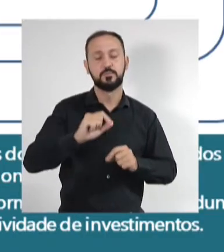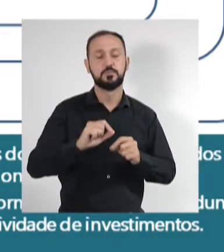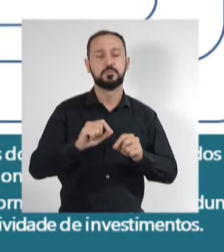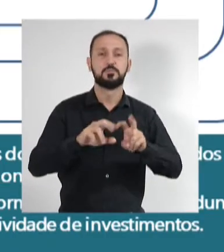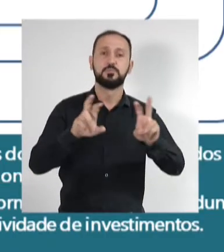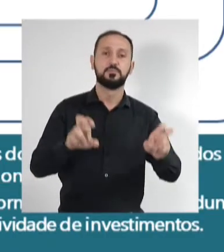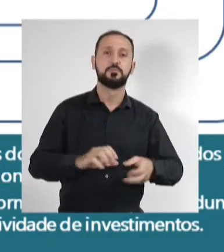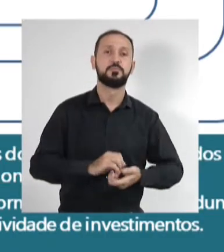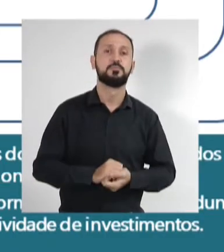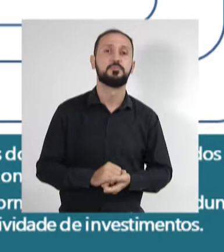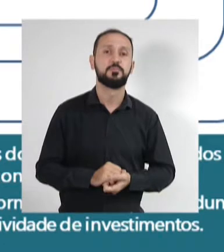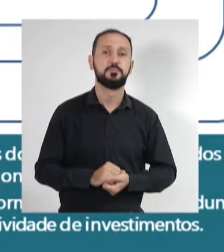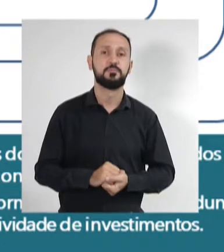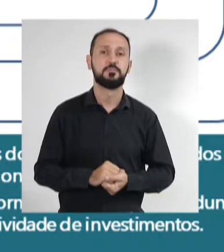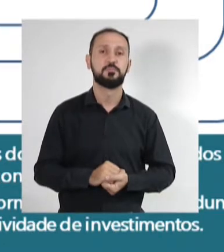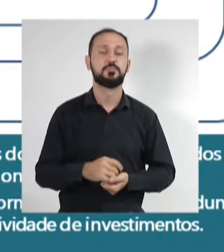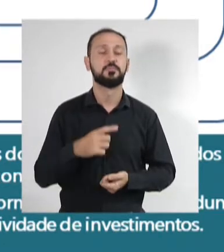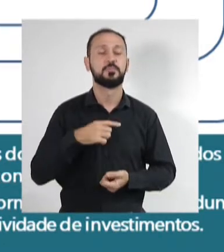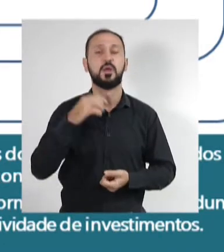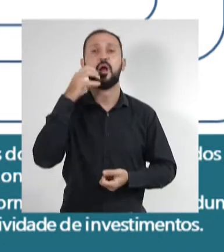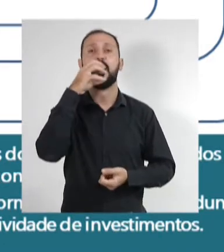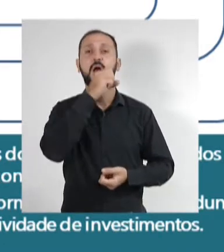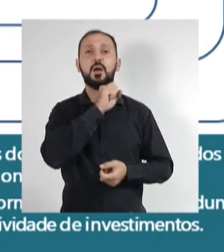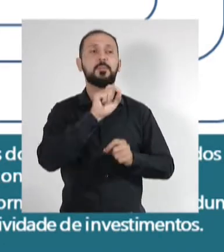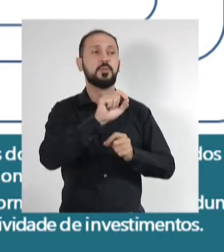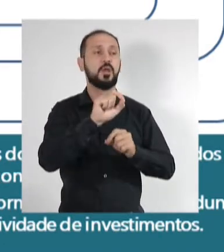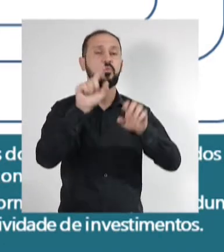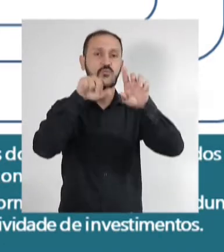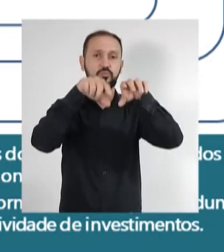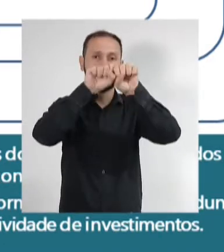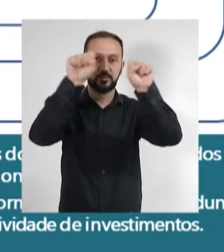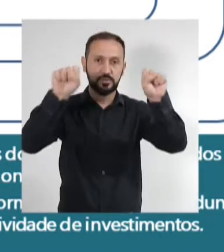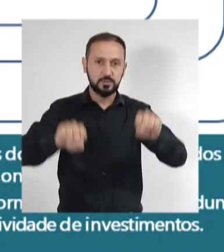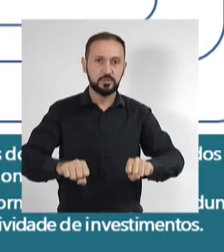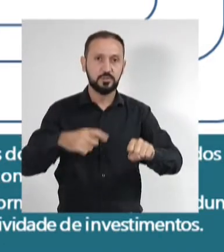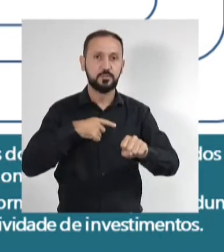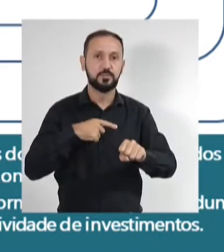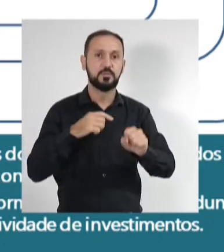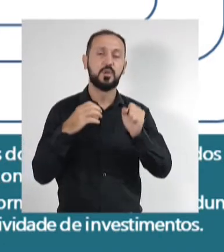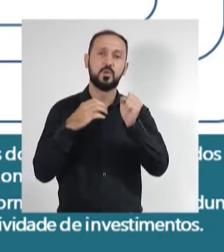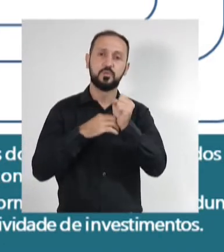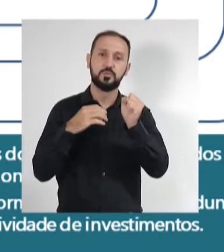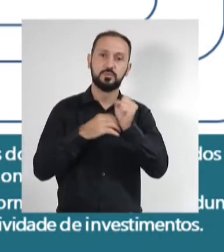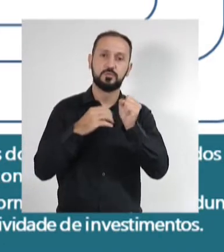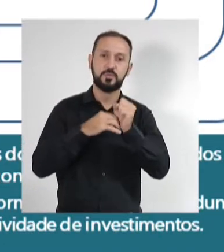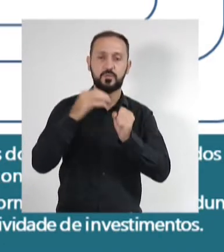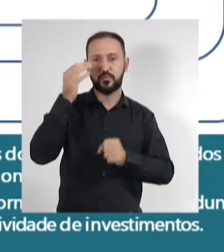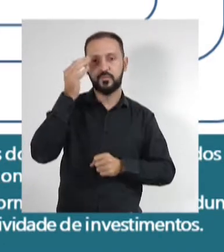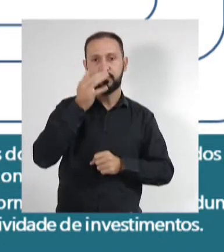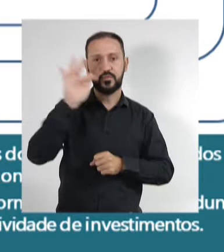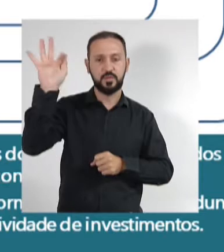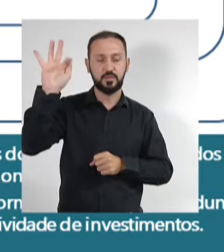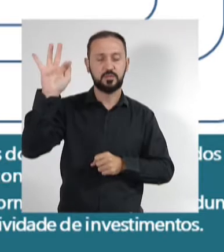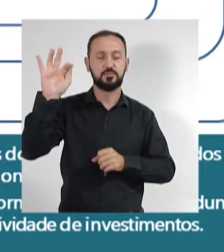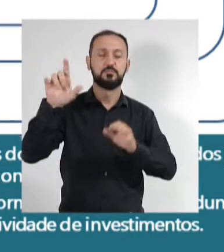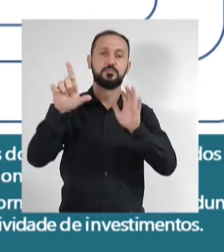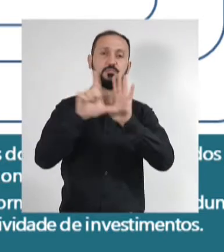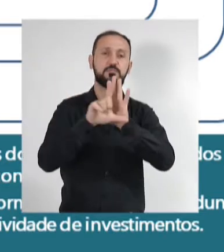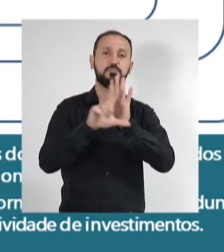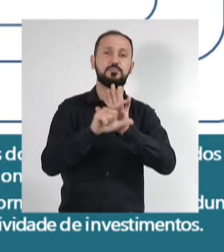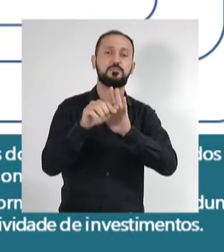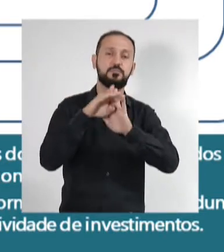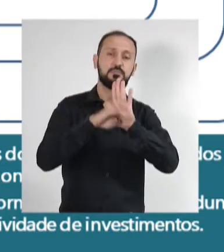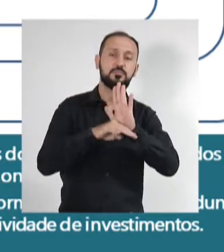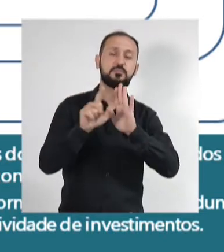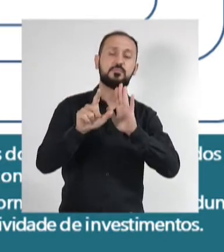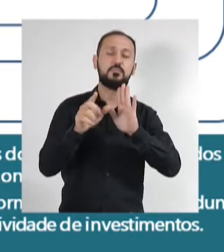do Consumidor. E aqui rapidamente um sistema. A gente tem a Constituição Federal abrigando toda a legislação, e aqui é o âmbito de